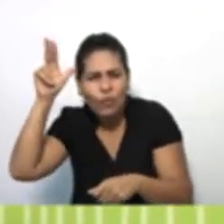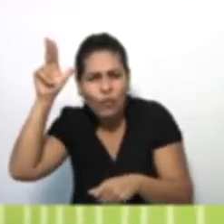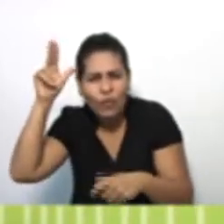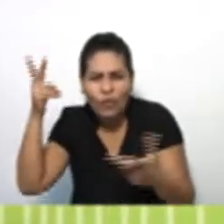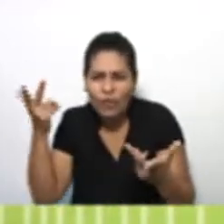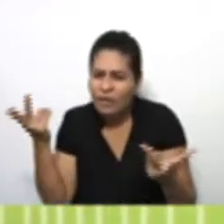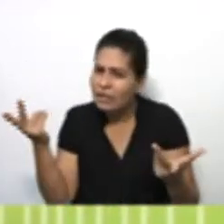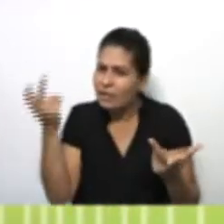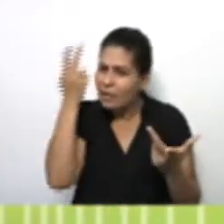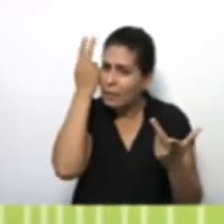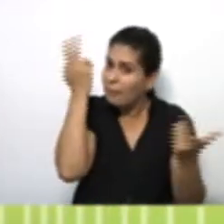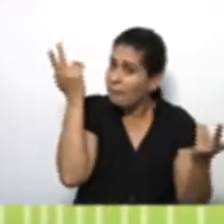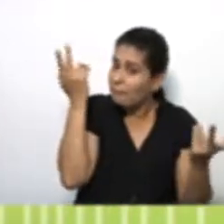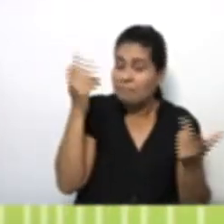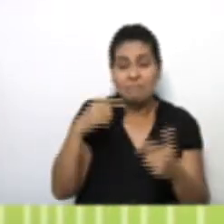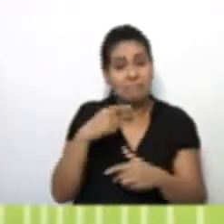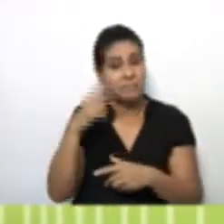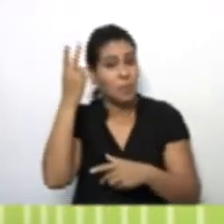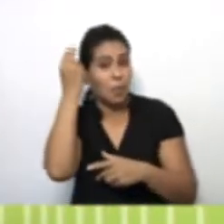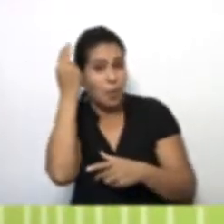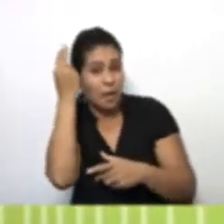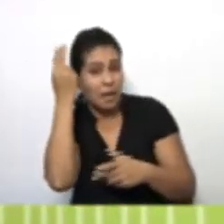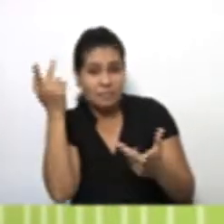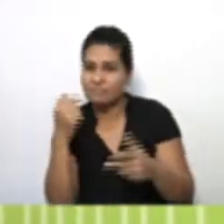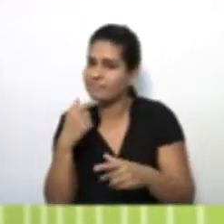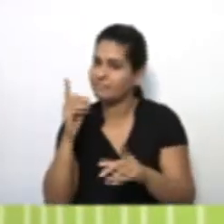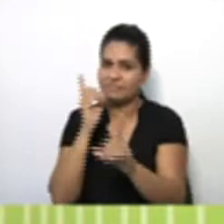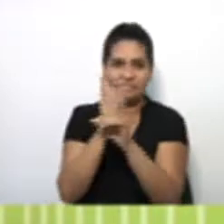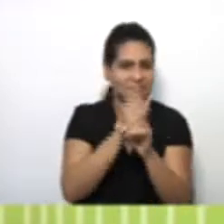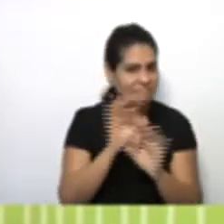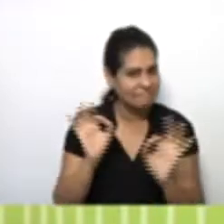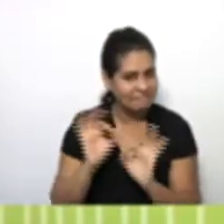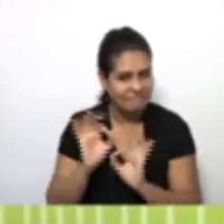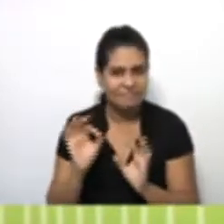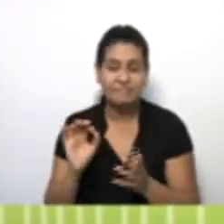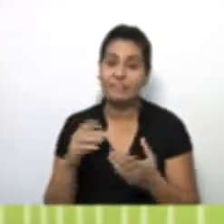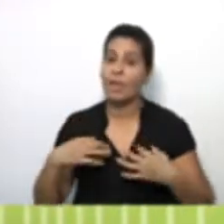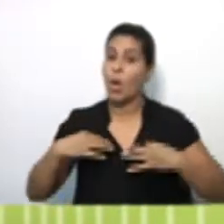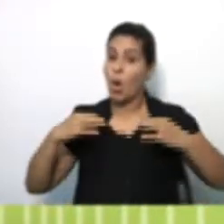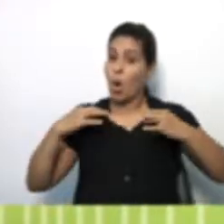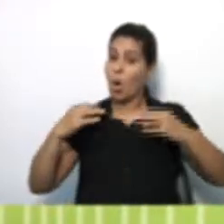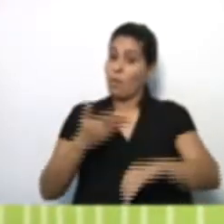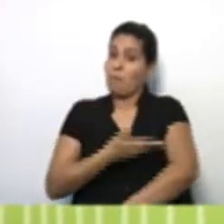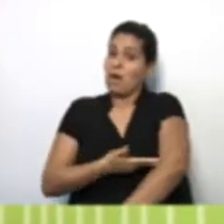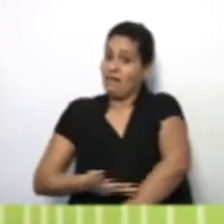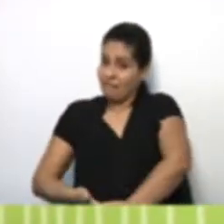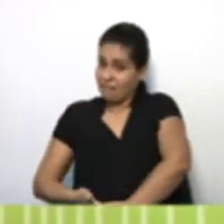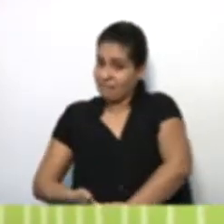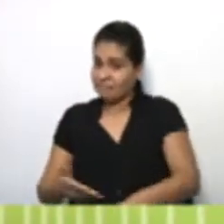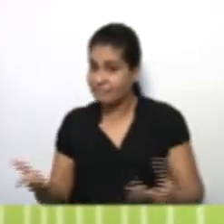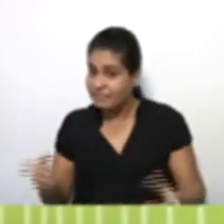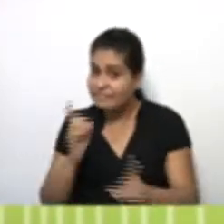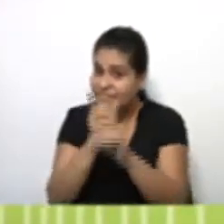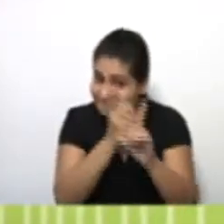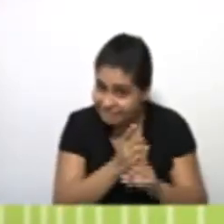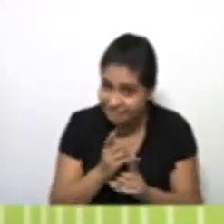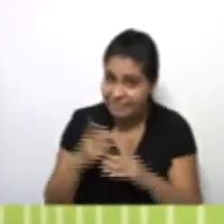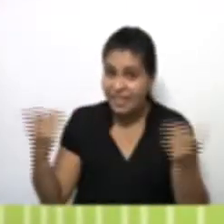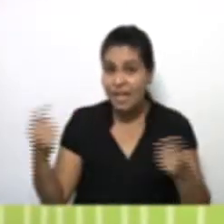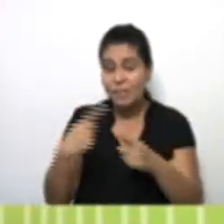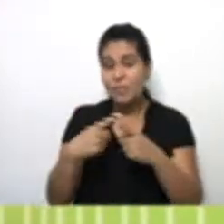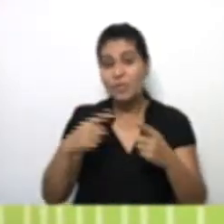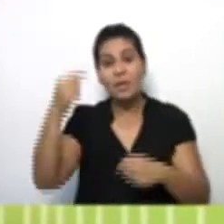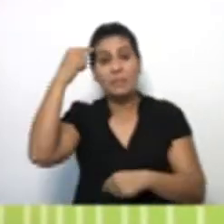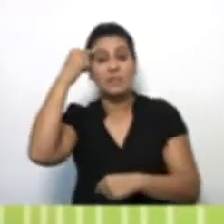repente, alguns meses, você vai encontrar ovo de Páscoa, você já vai começar a encontrar panetone, roupa branca, não é verdade? Porque é exatamente